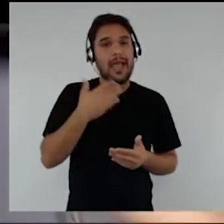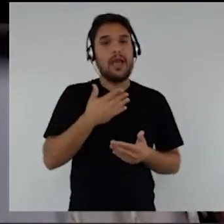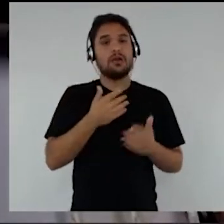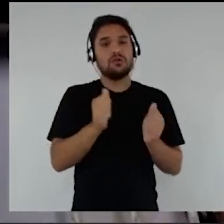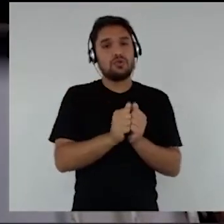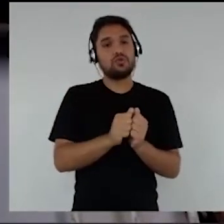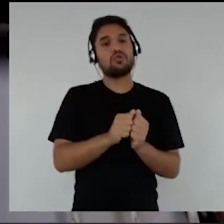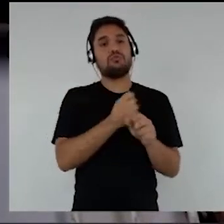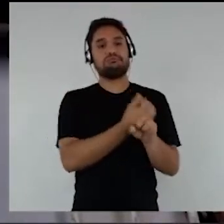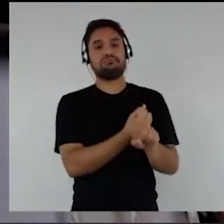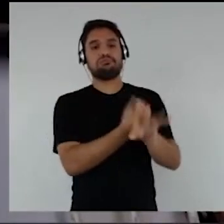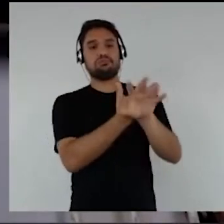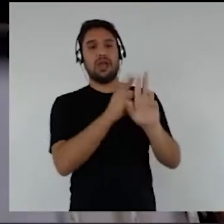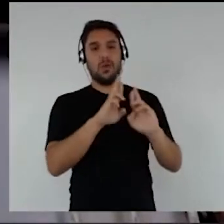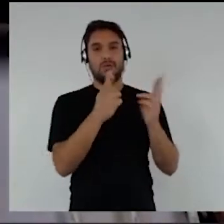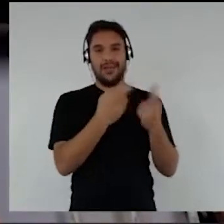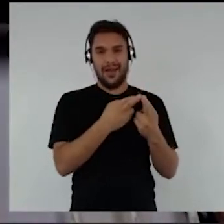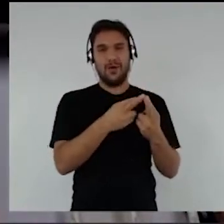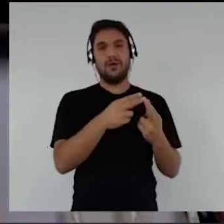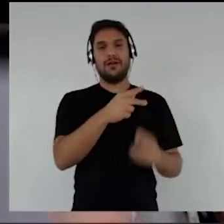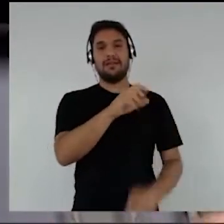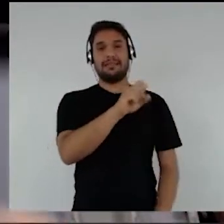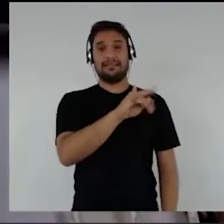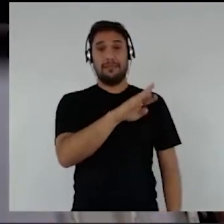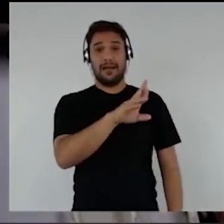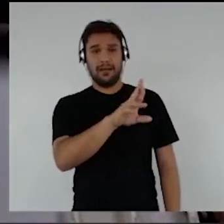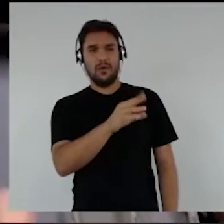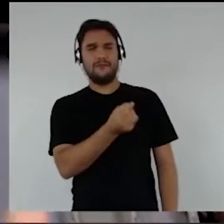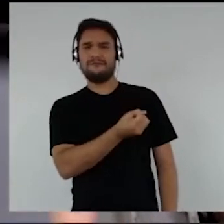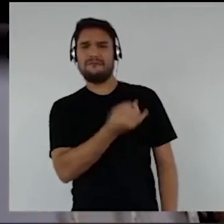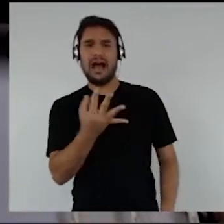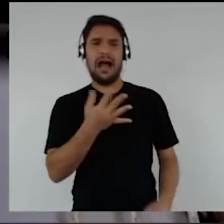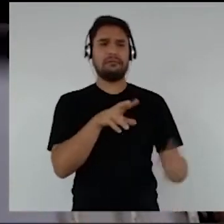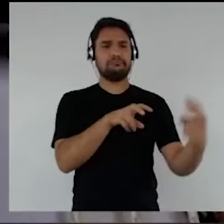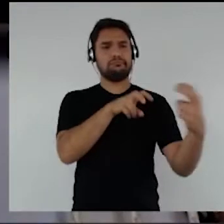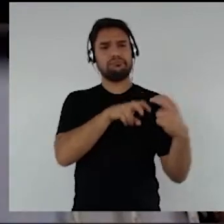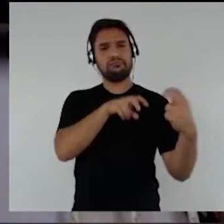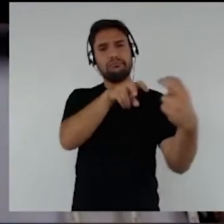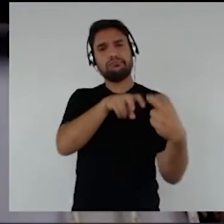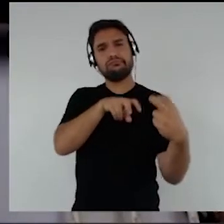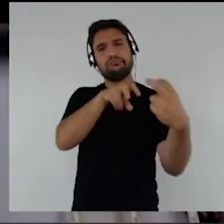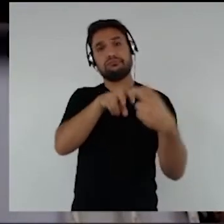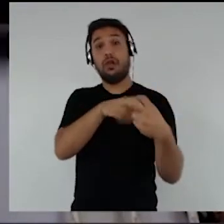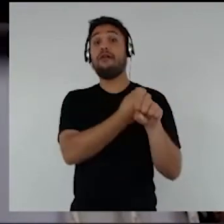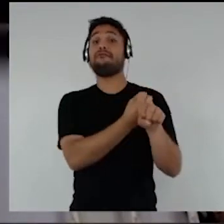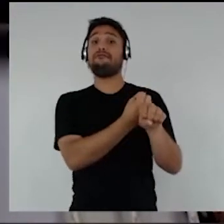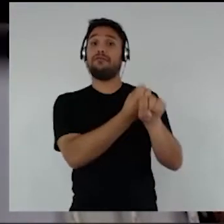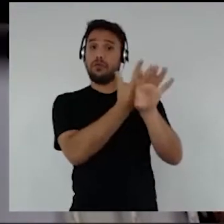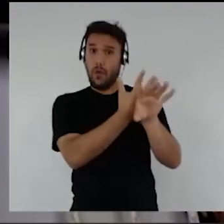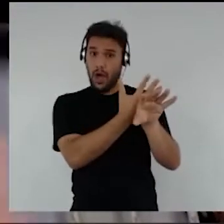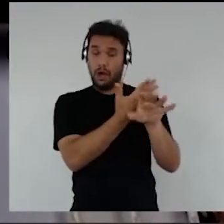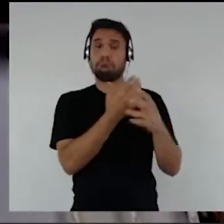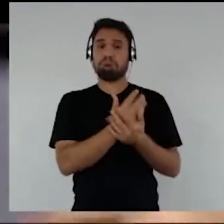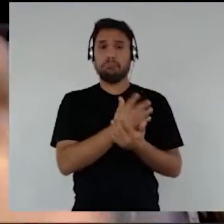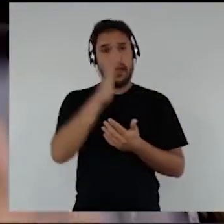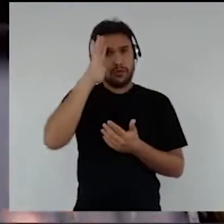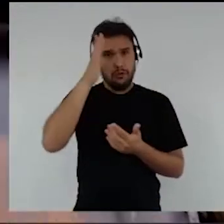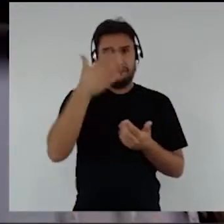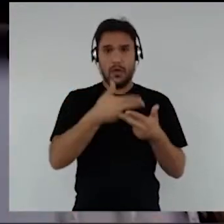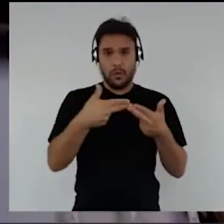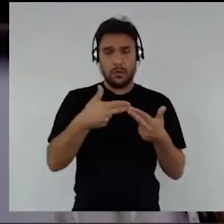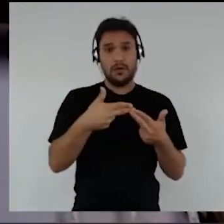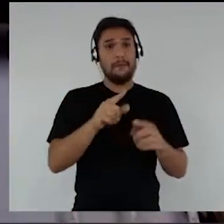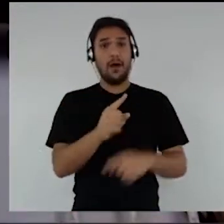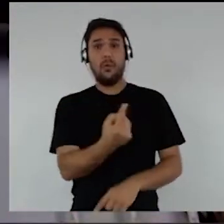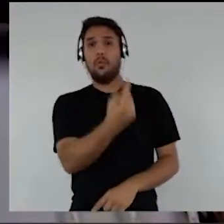desembargador virtualmente, muitos me receberam, até então todos haviam me recebido virtualmente, para despacho virtual, e um deles